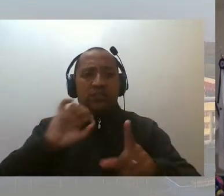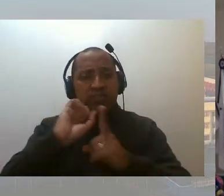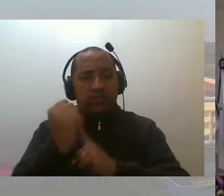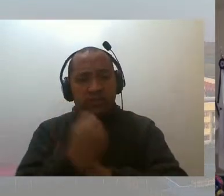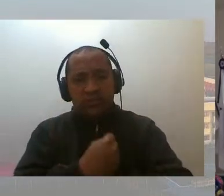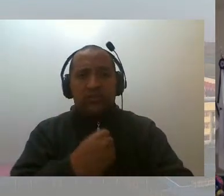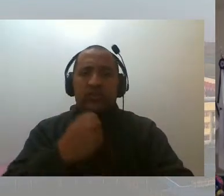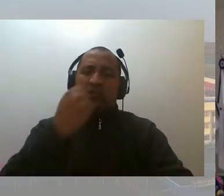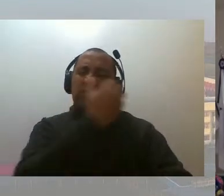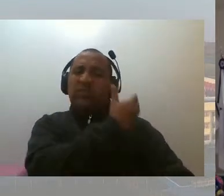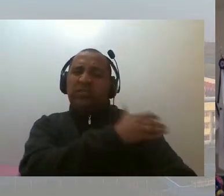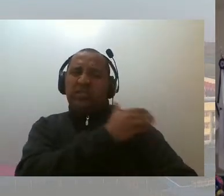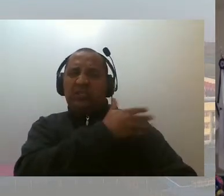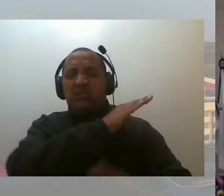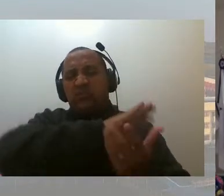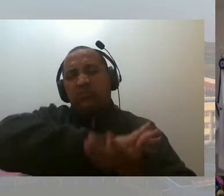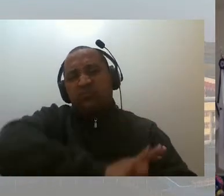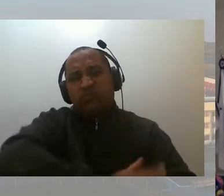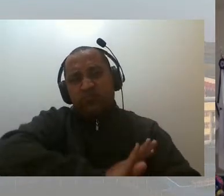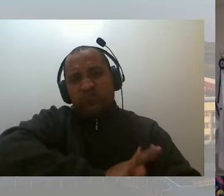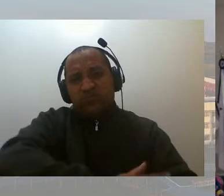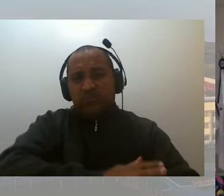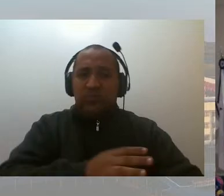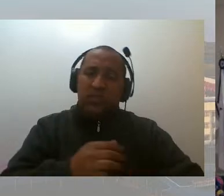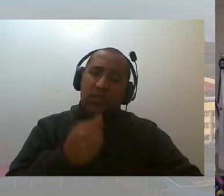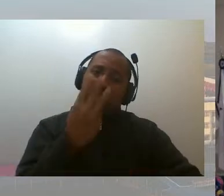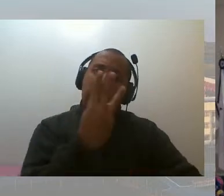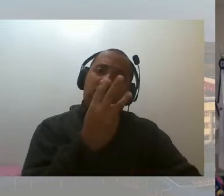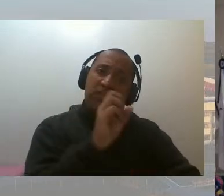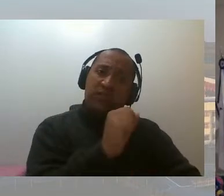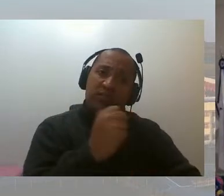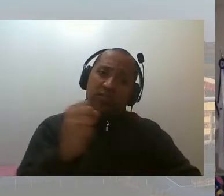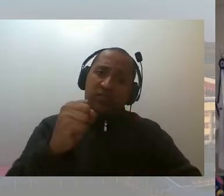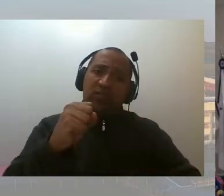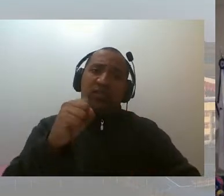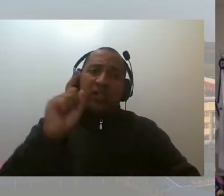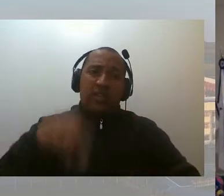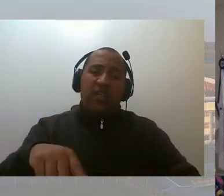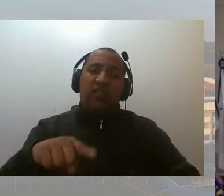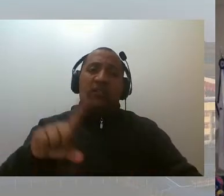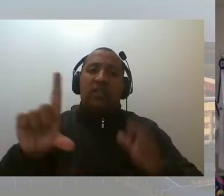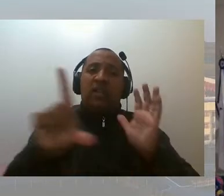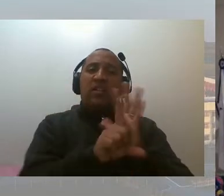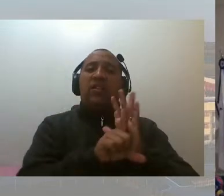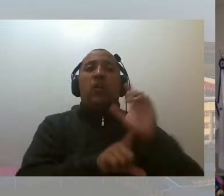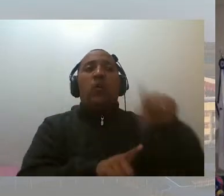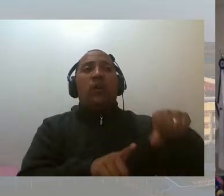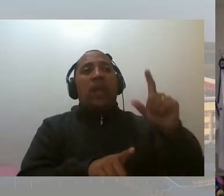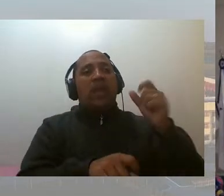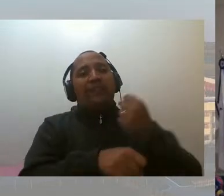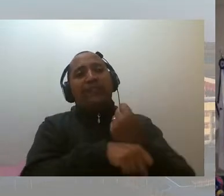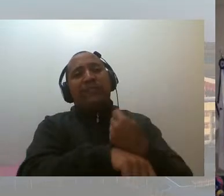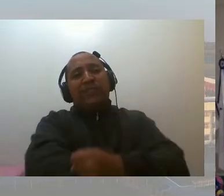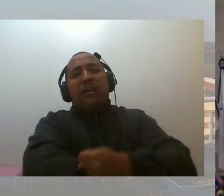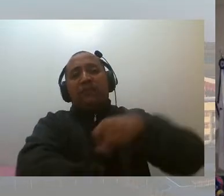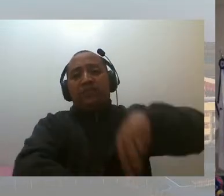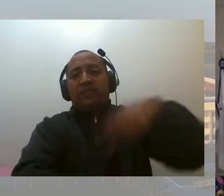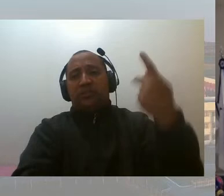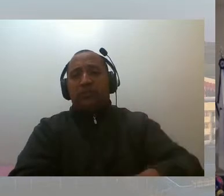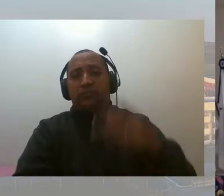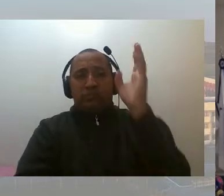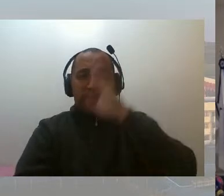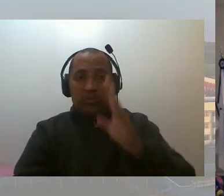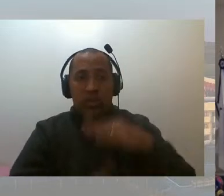de colonialidade, teve por 388 anos instituído como forma legal a escravidão. Uma escravidão que não